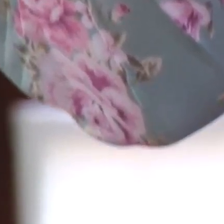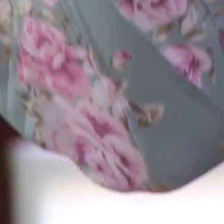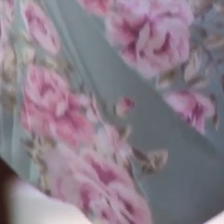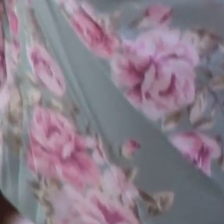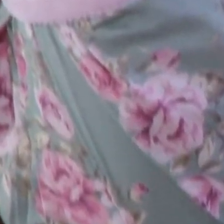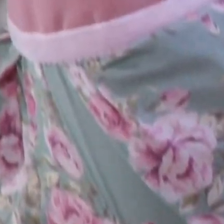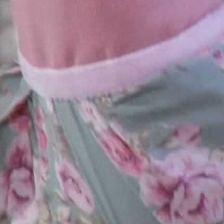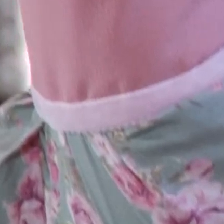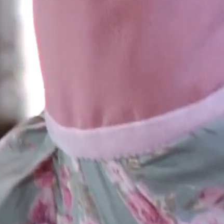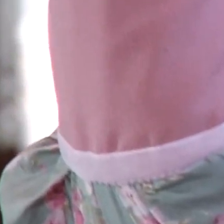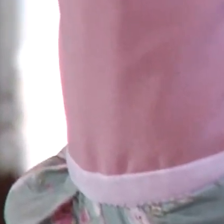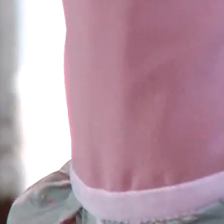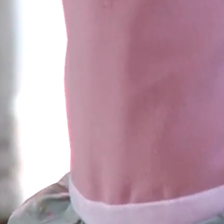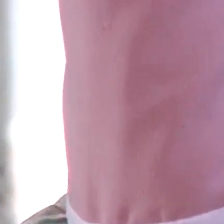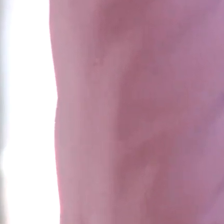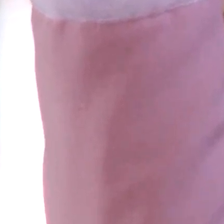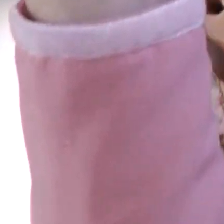mulato,